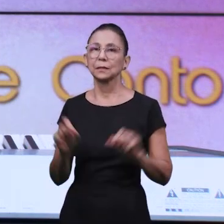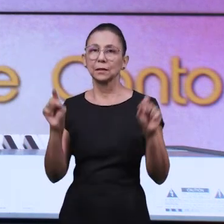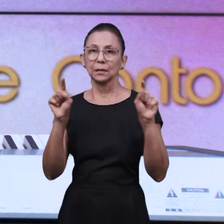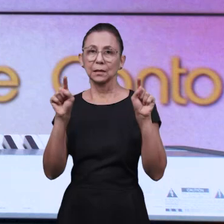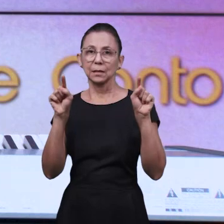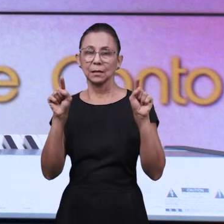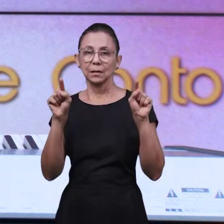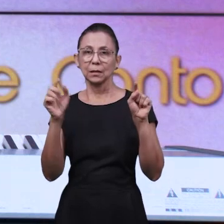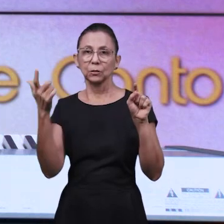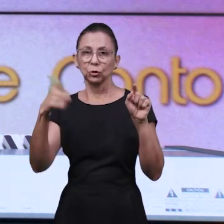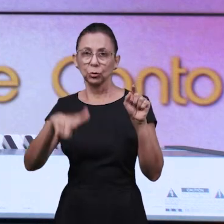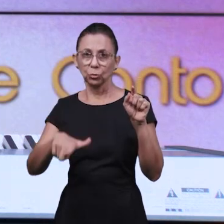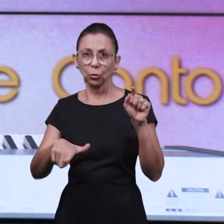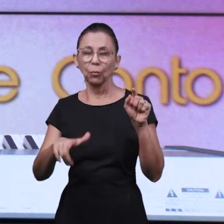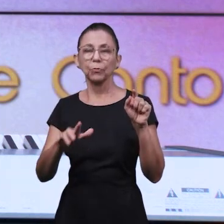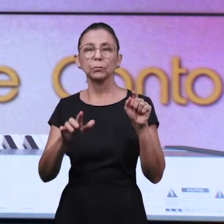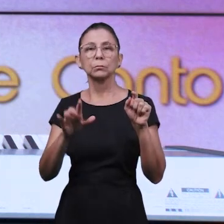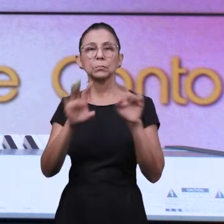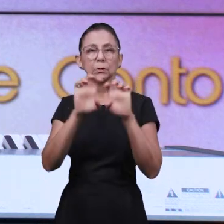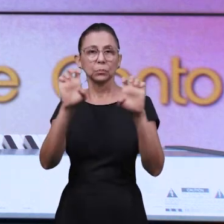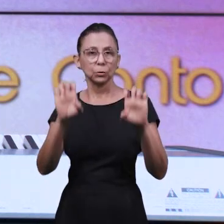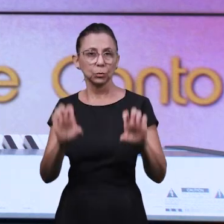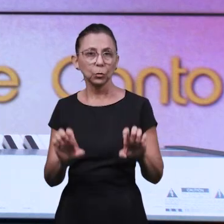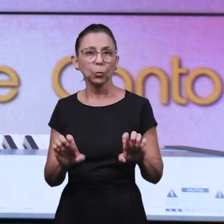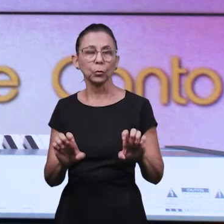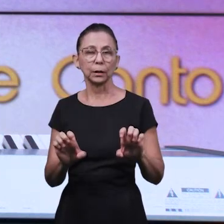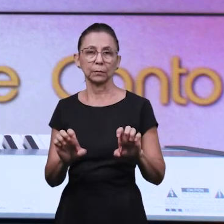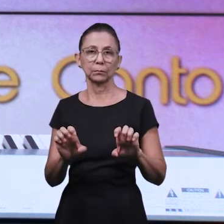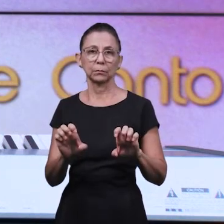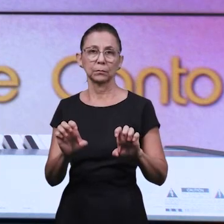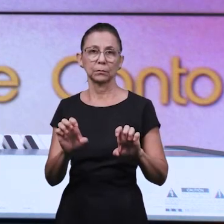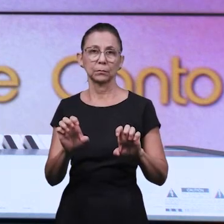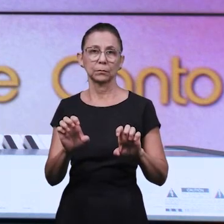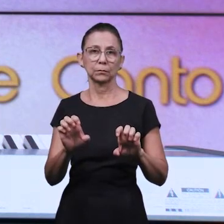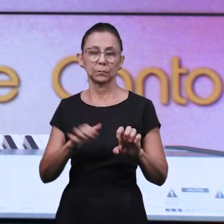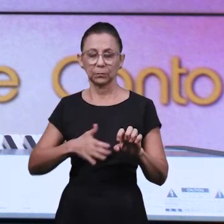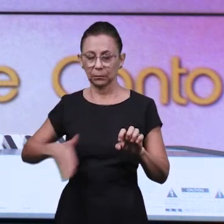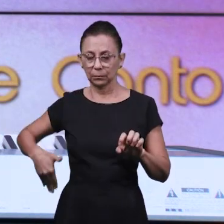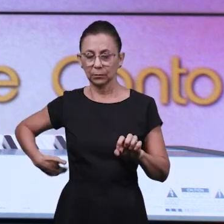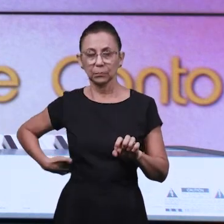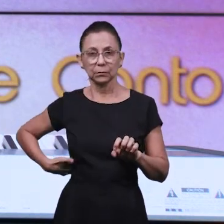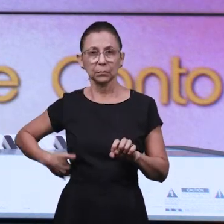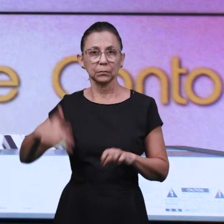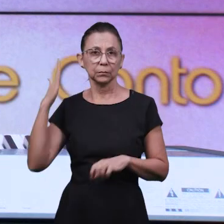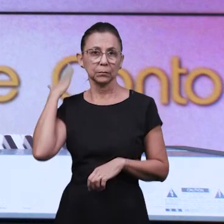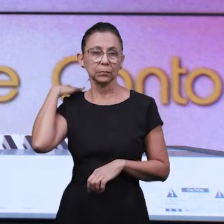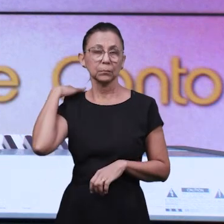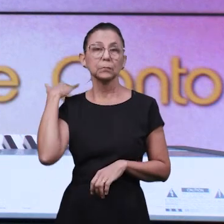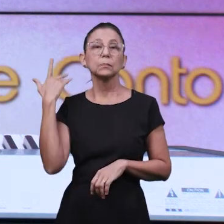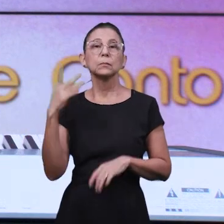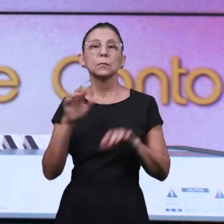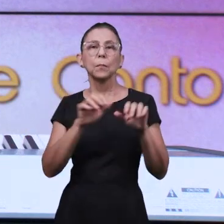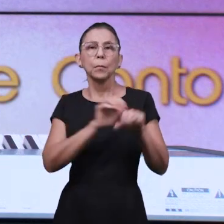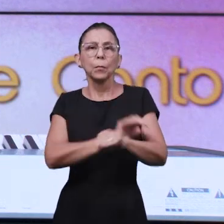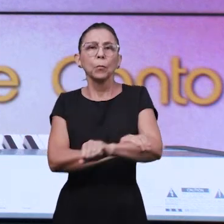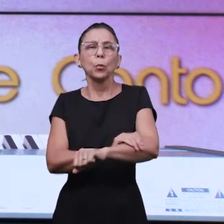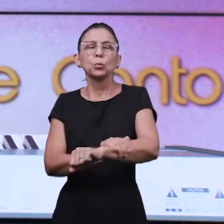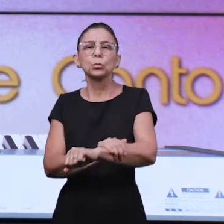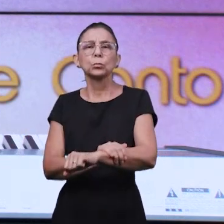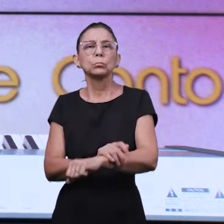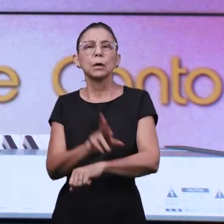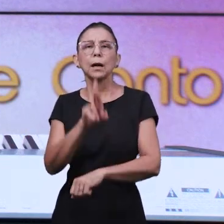somente refazer a estrutura intercostal. Como que eu refaço a estrutura muscular